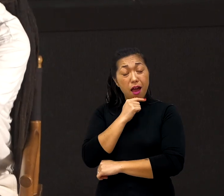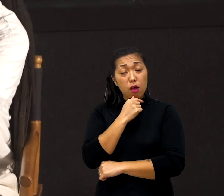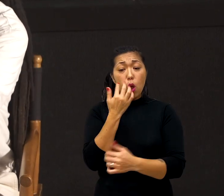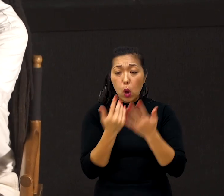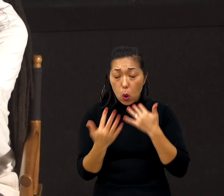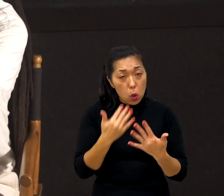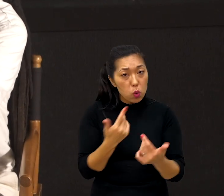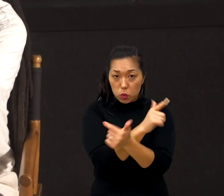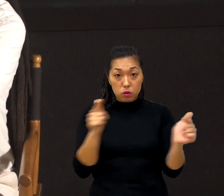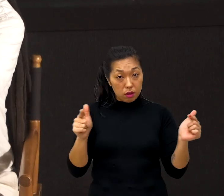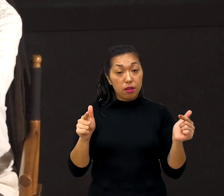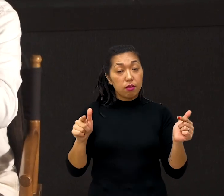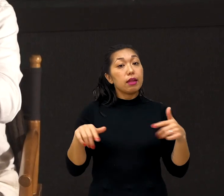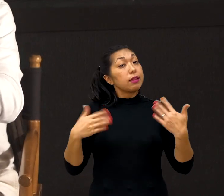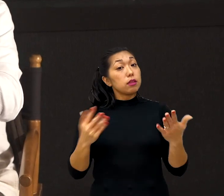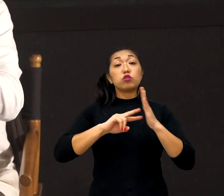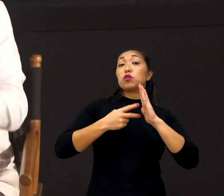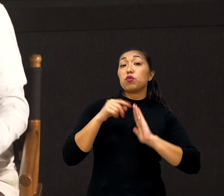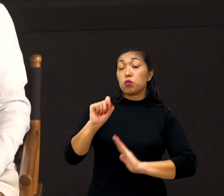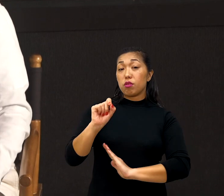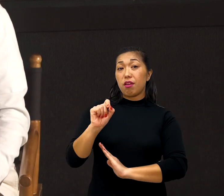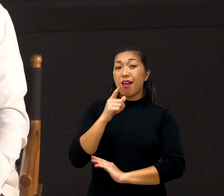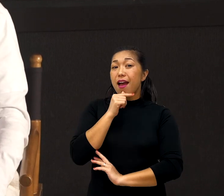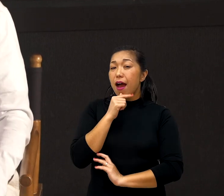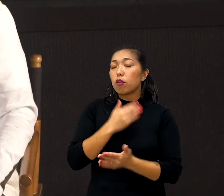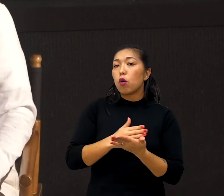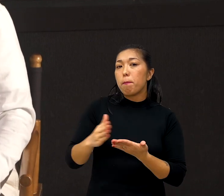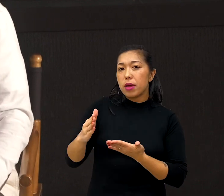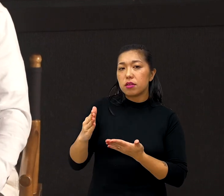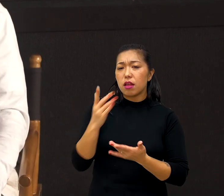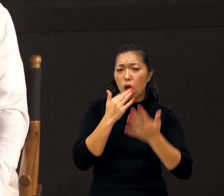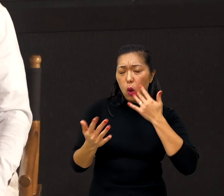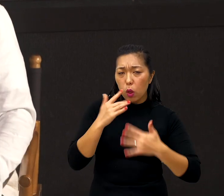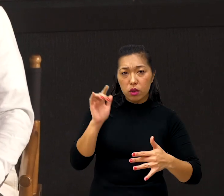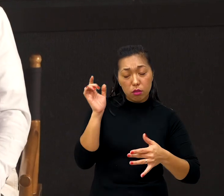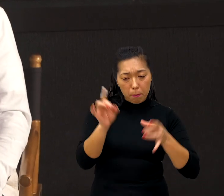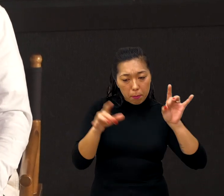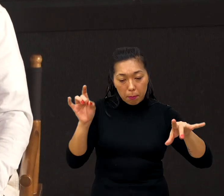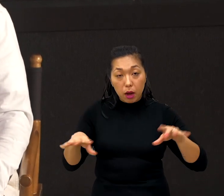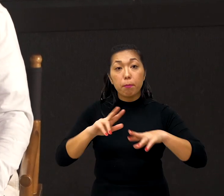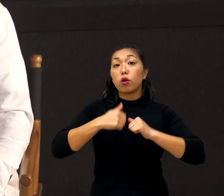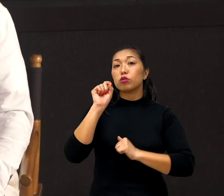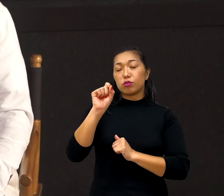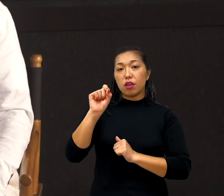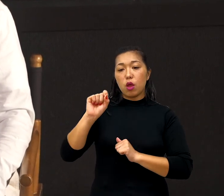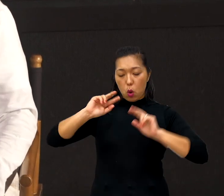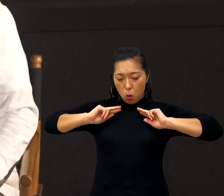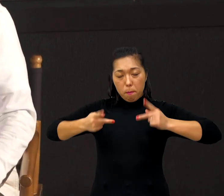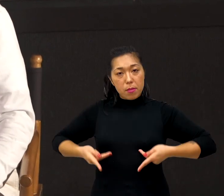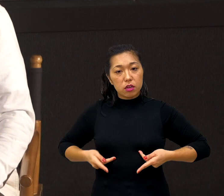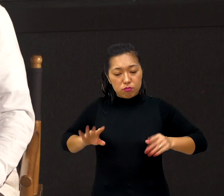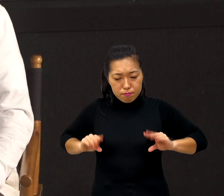que é racismo ambiental, dizendo que as águas passam a ter cor quando a mão humana mexe nela. E quando